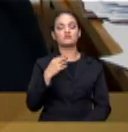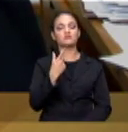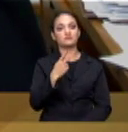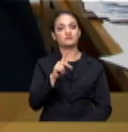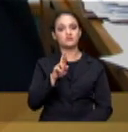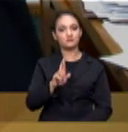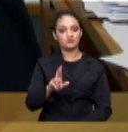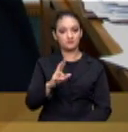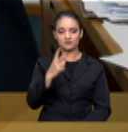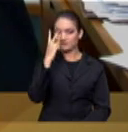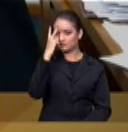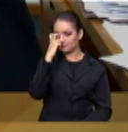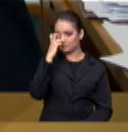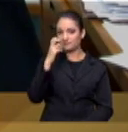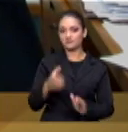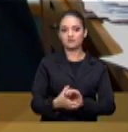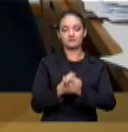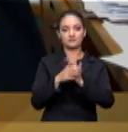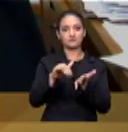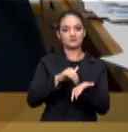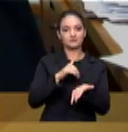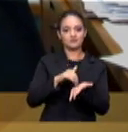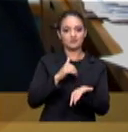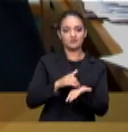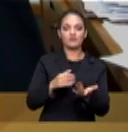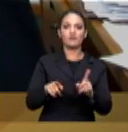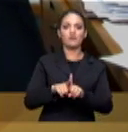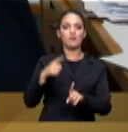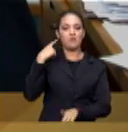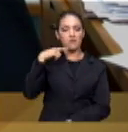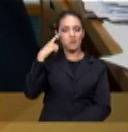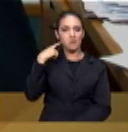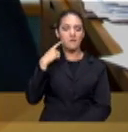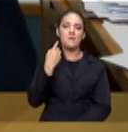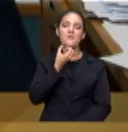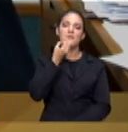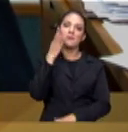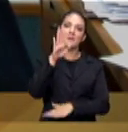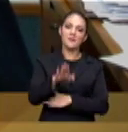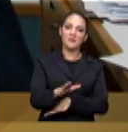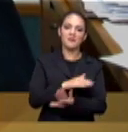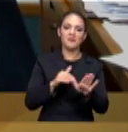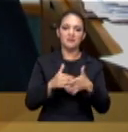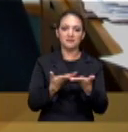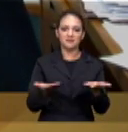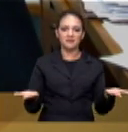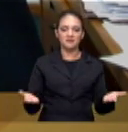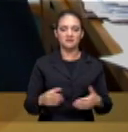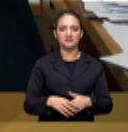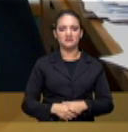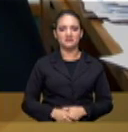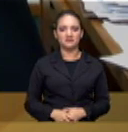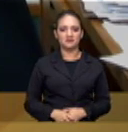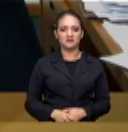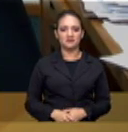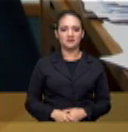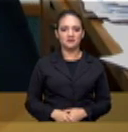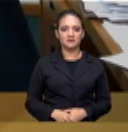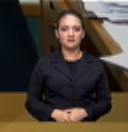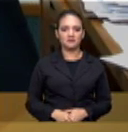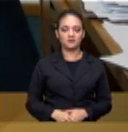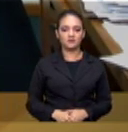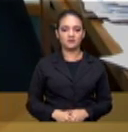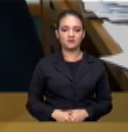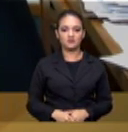senhora secretária da sessão, senhores advogados, boa tarde a todos. Senhor presidente, para colaborar com a administração da sessão,